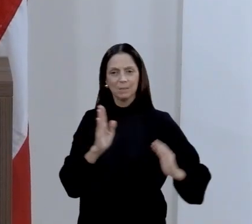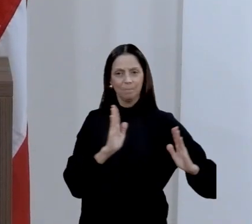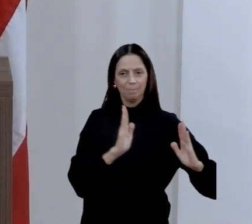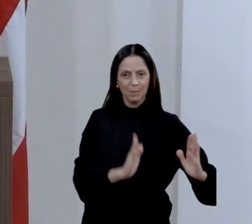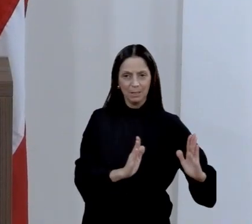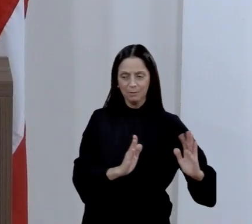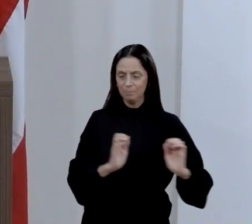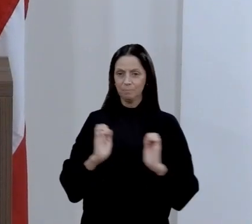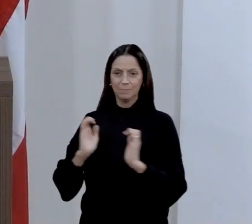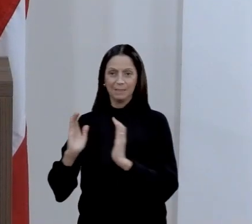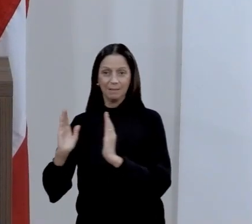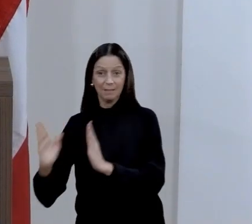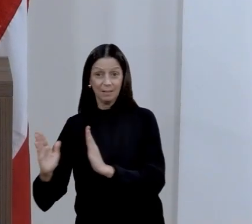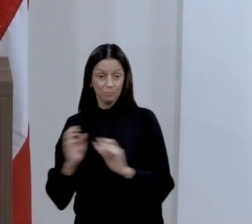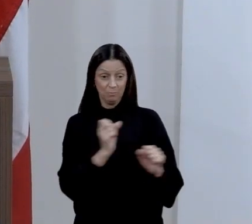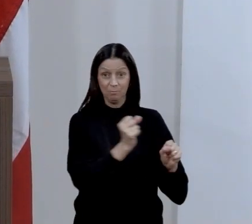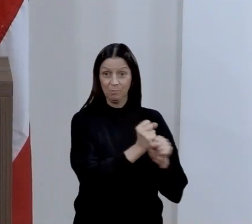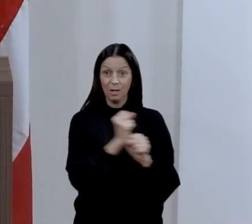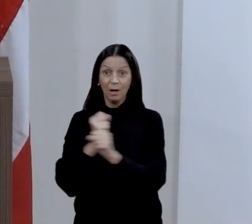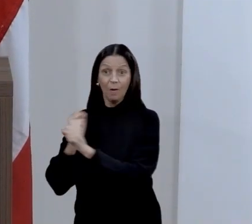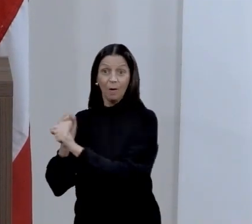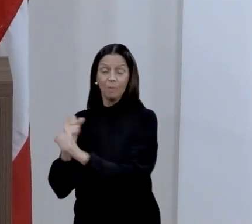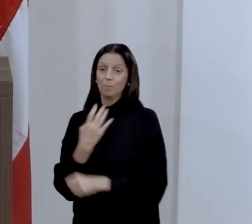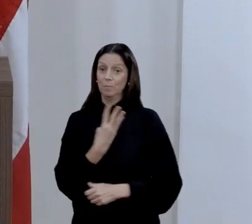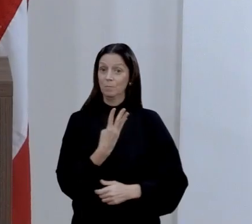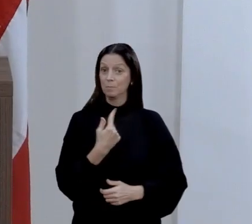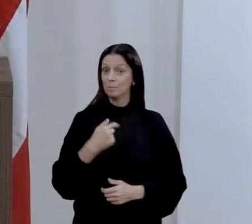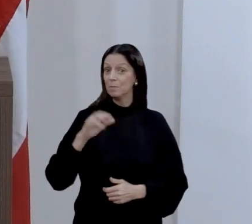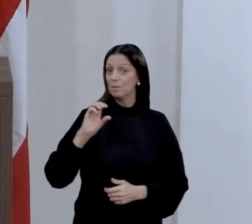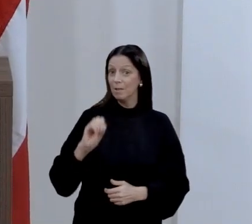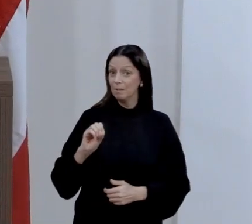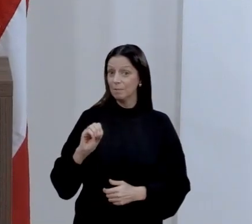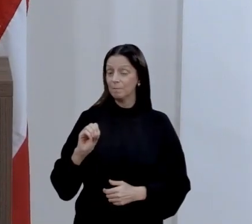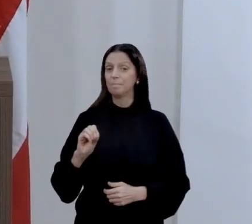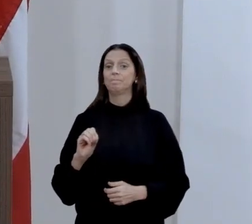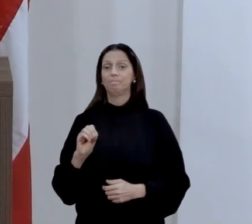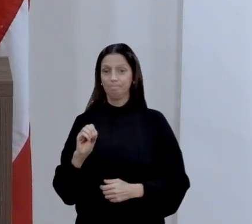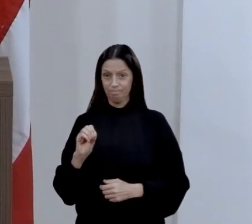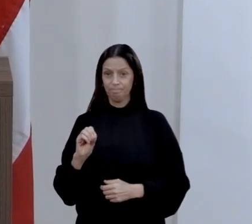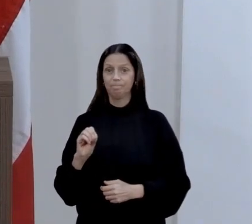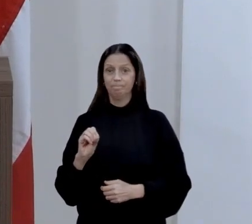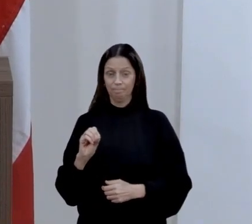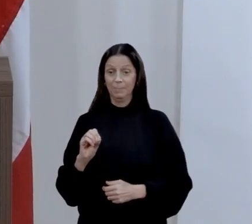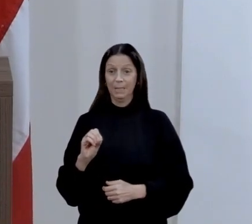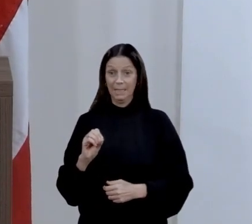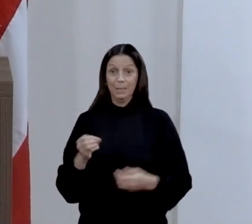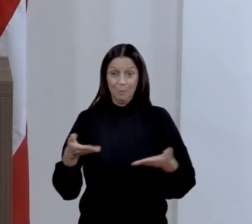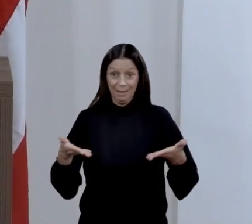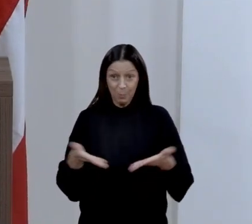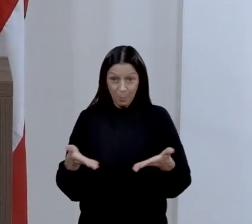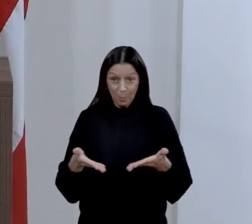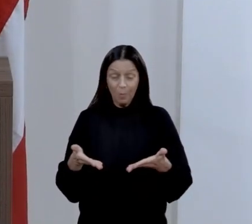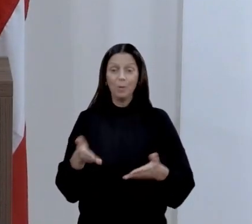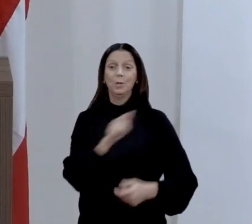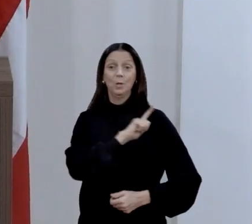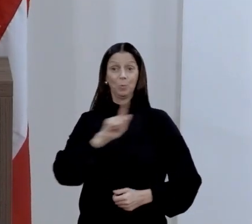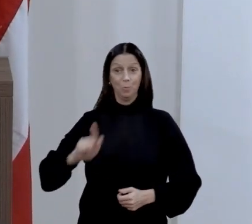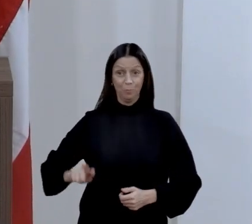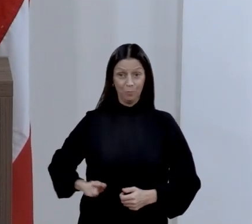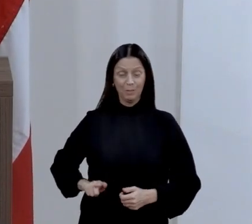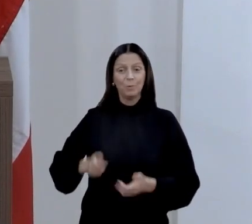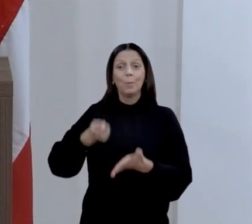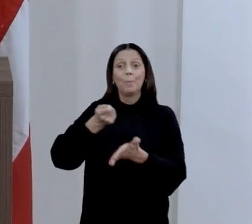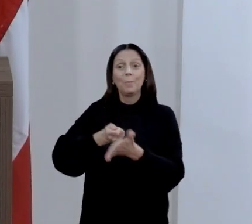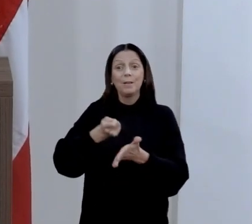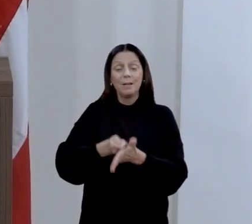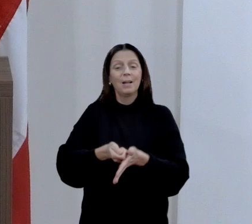entregou os principais trechos da 470, que fez com que esse governo que está aí agora fosse obrigado